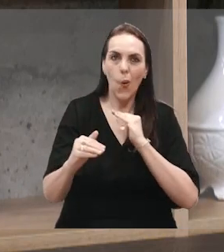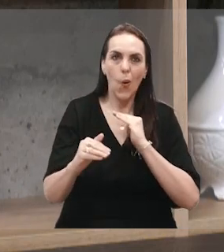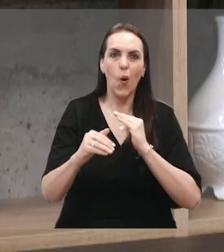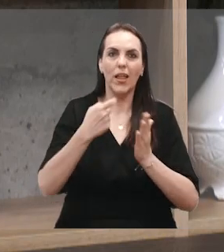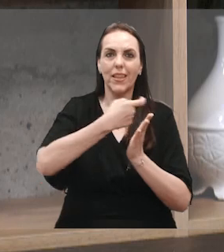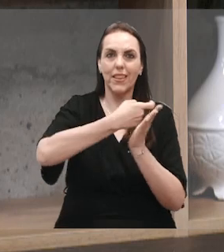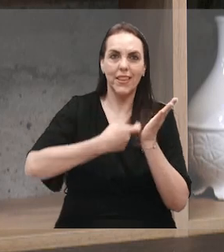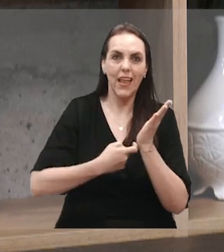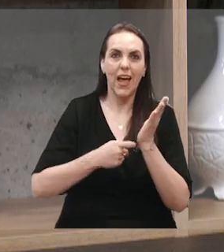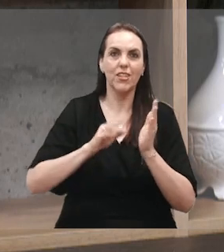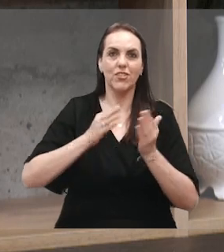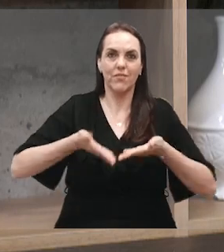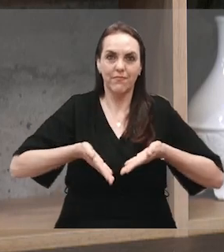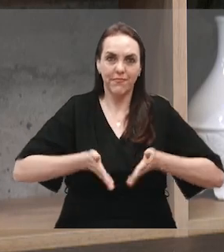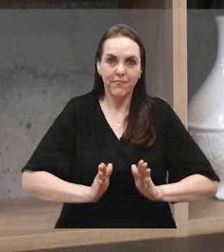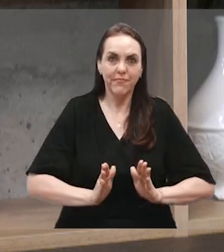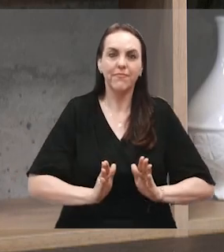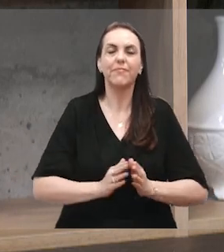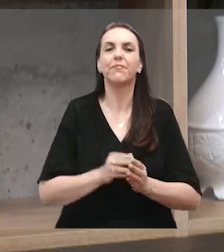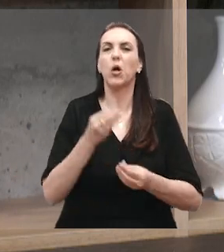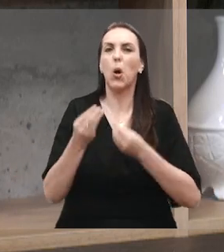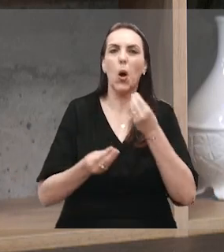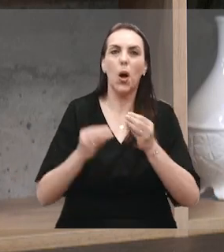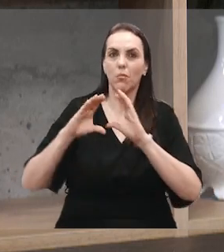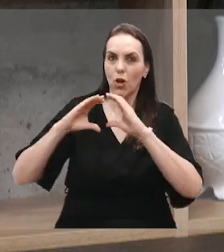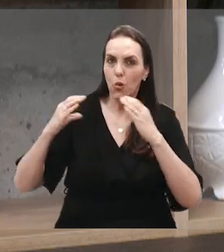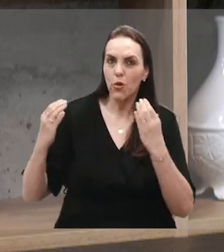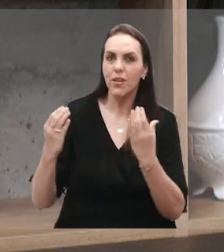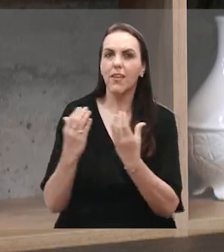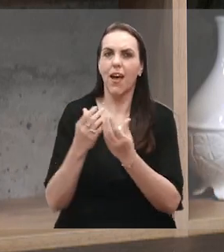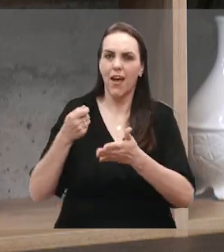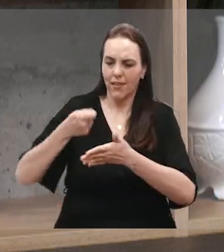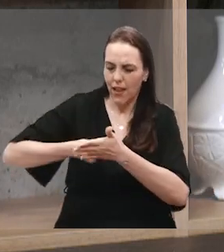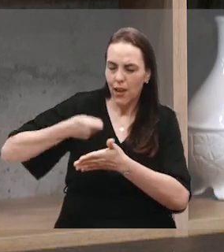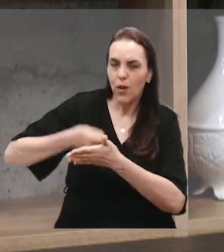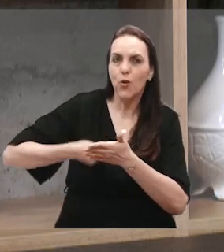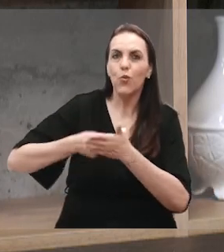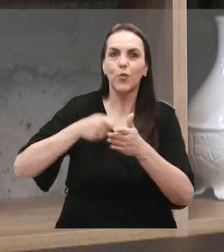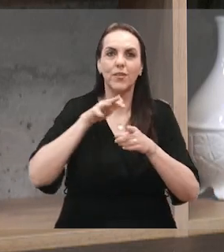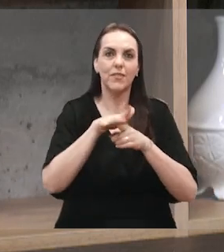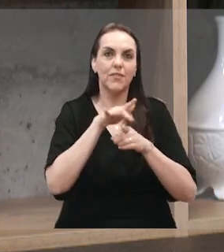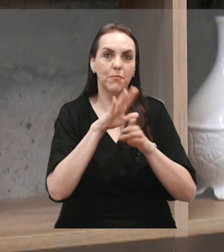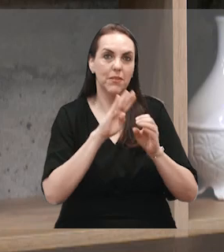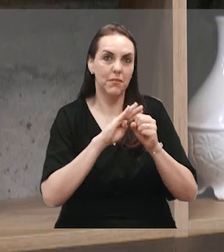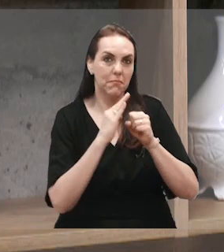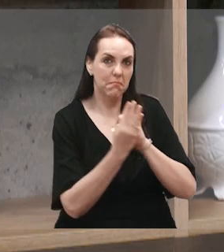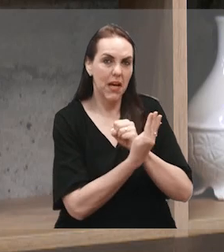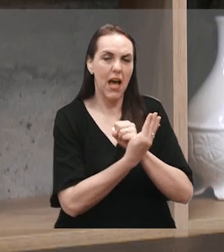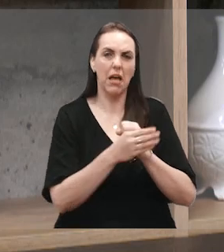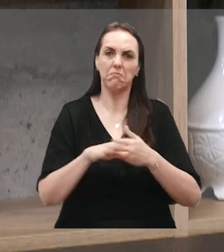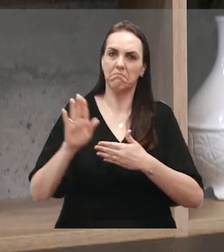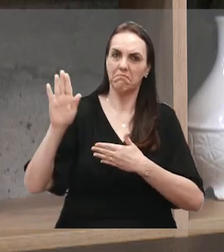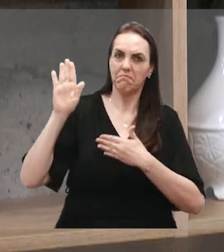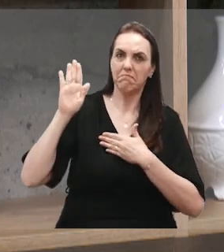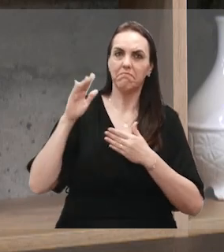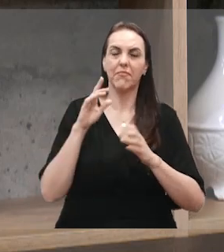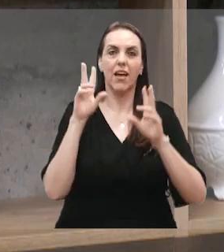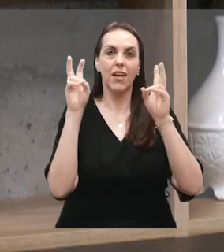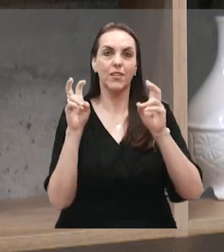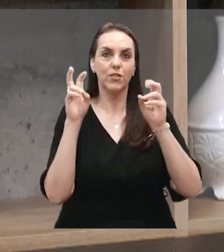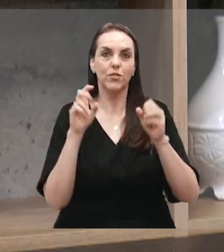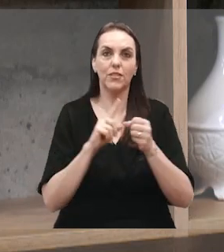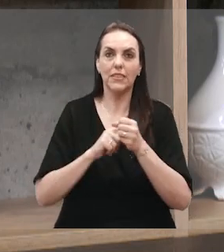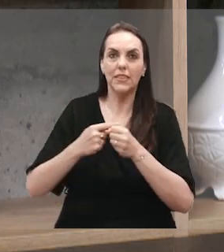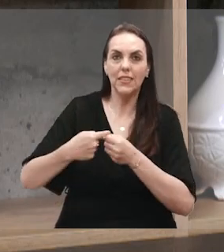lembrar bastante, a comunitarista com as demandas do bairro, comprometida também com os assuntos da cidade, um conjunto